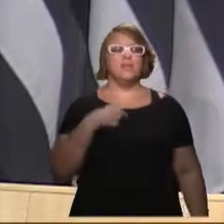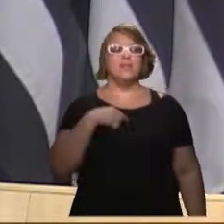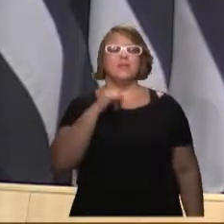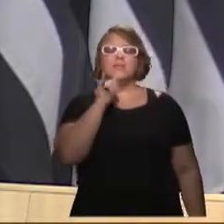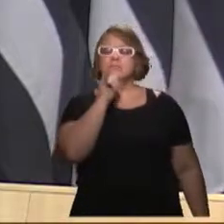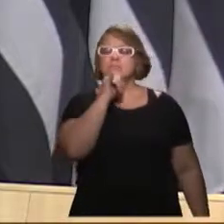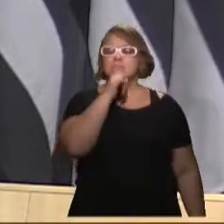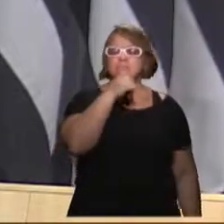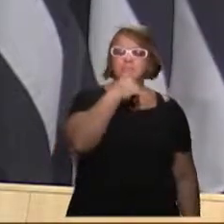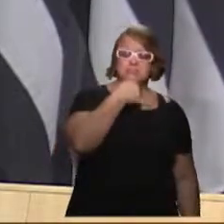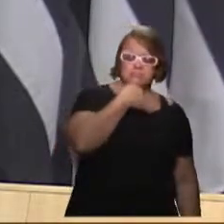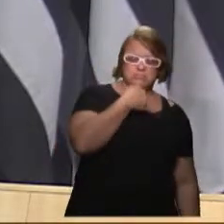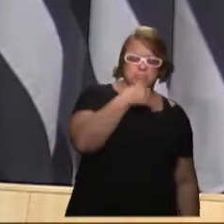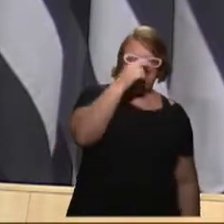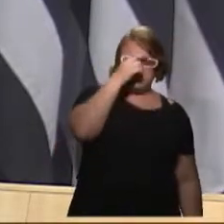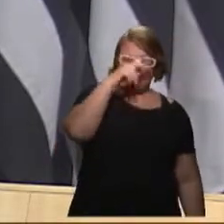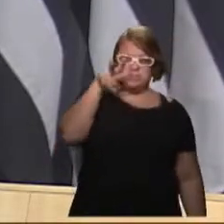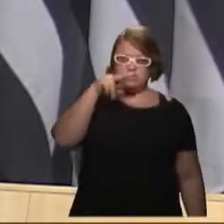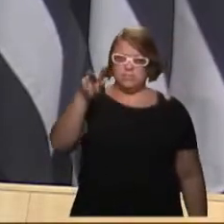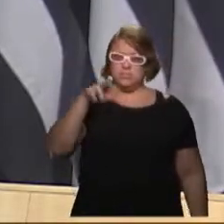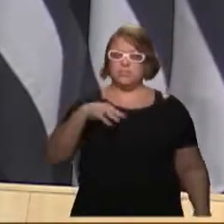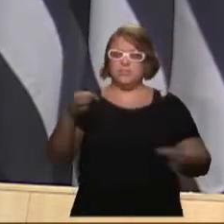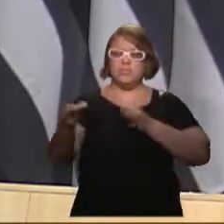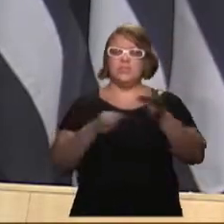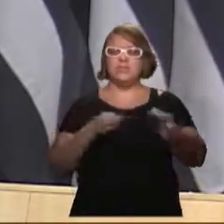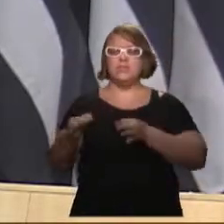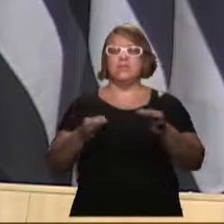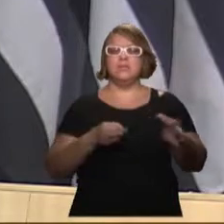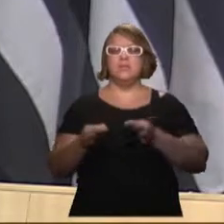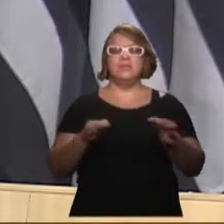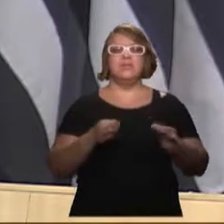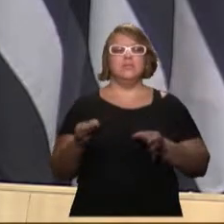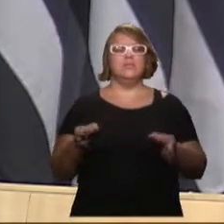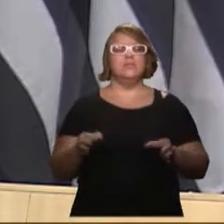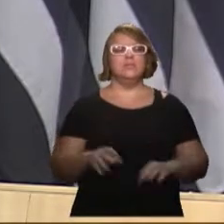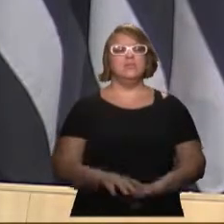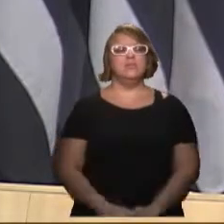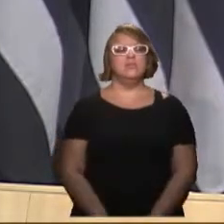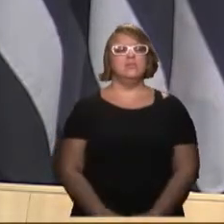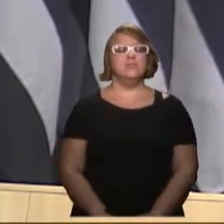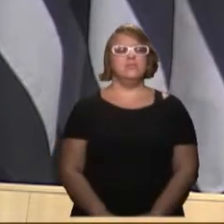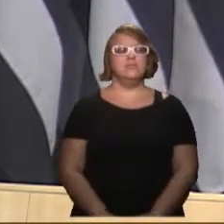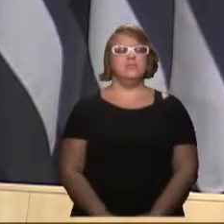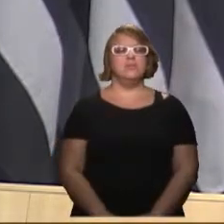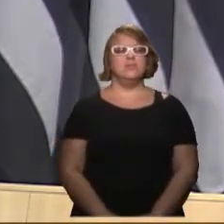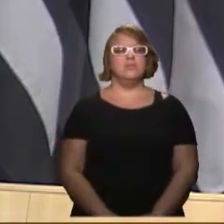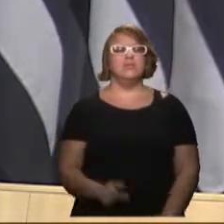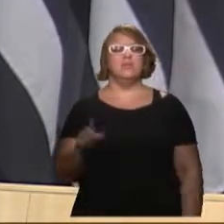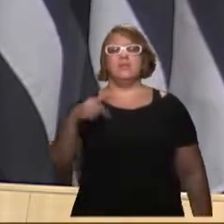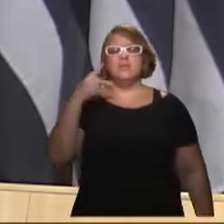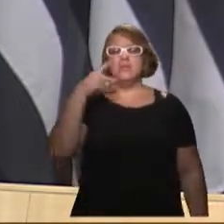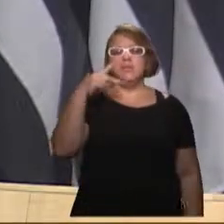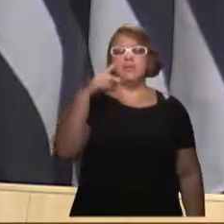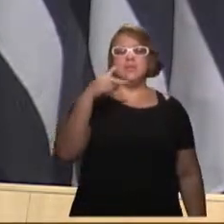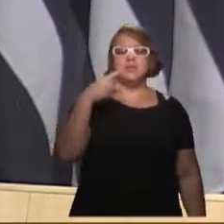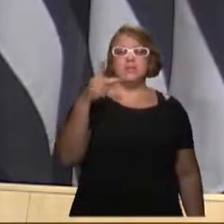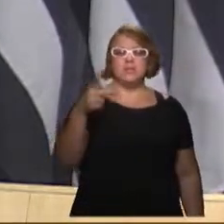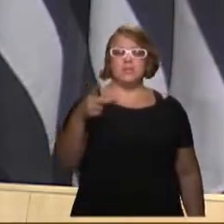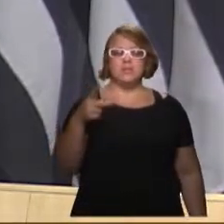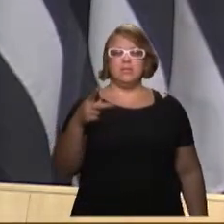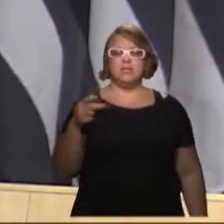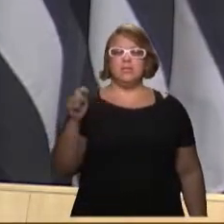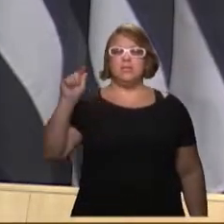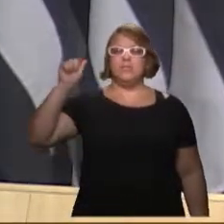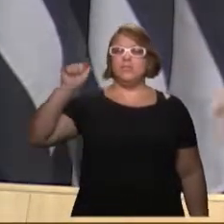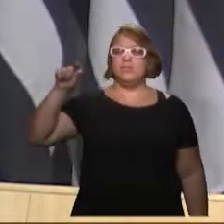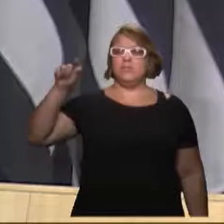entristecido quando eu vejo um projeto dessa natureza, dessa magnitude, que não fala de milhões de reais não, senhores. Fala de bilhões